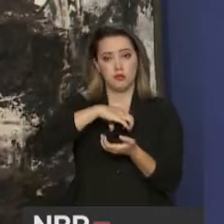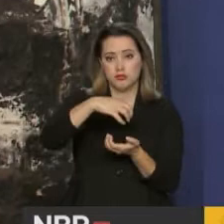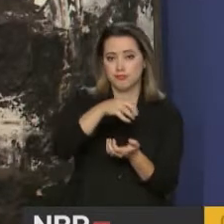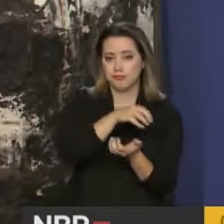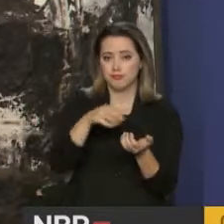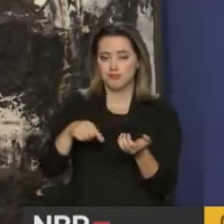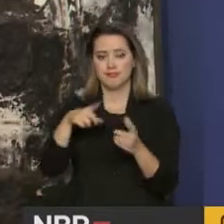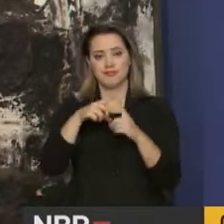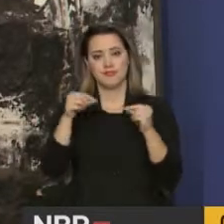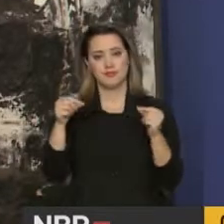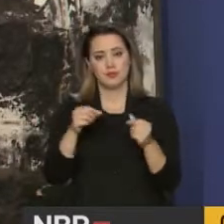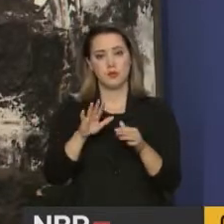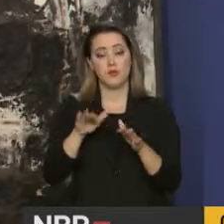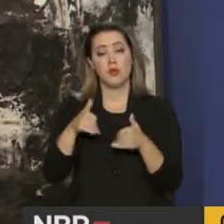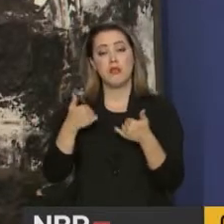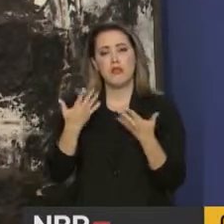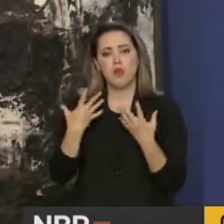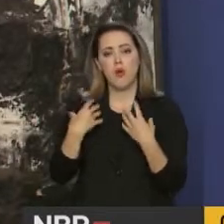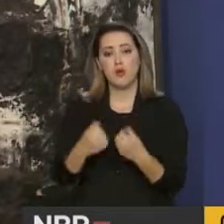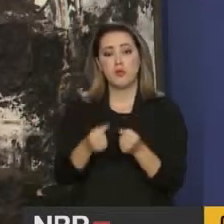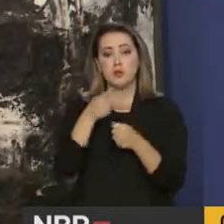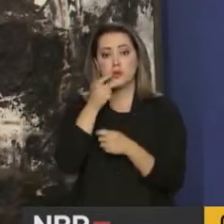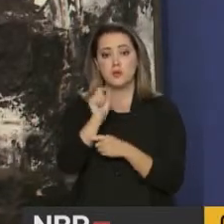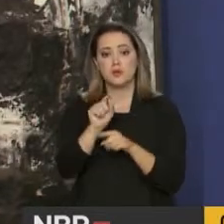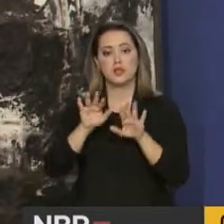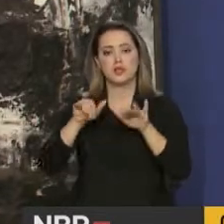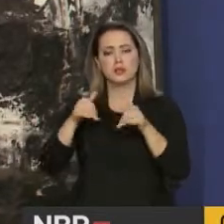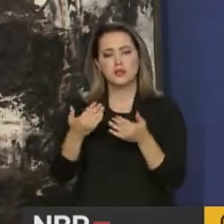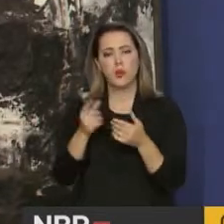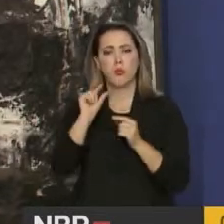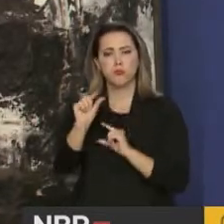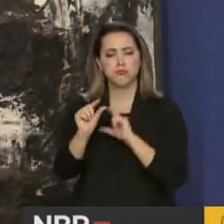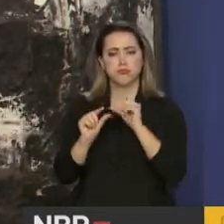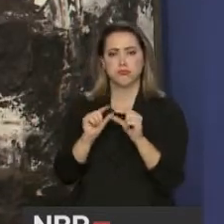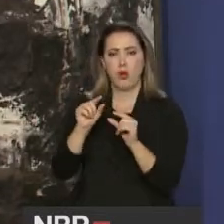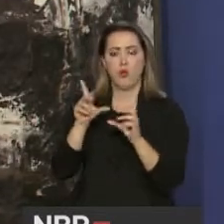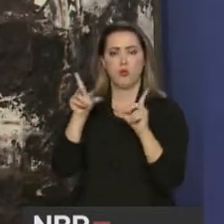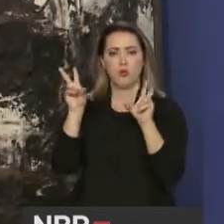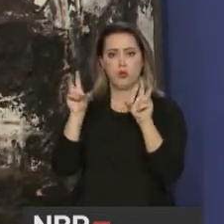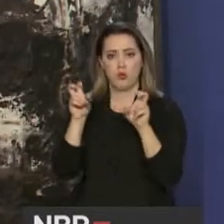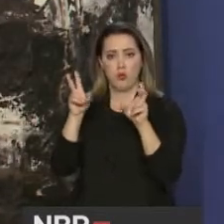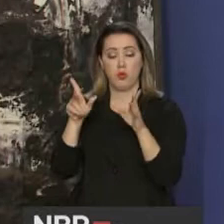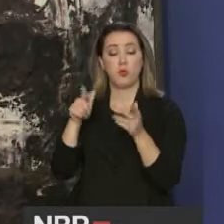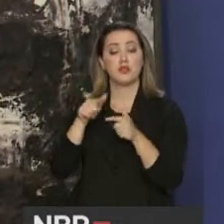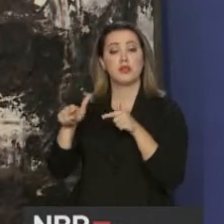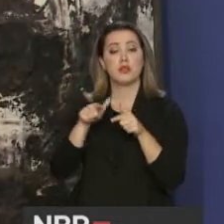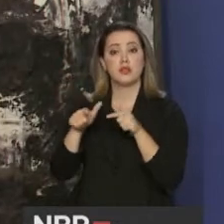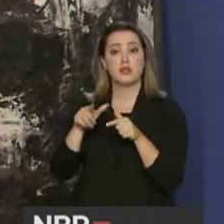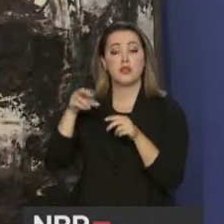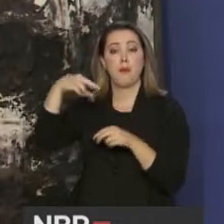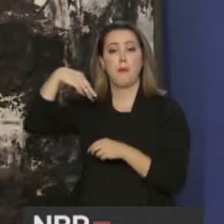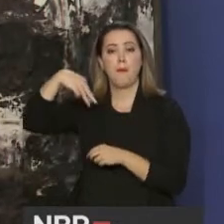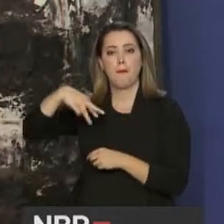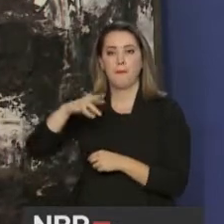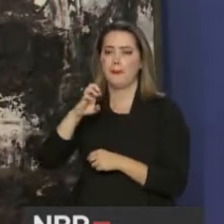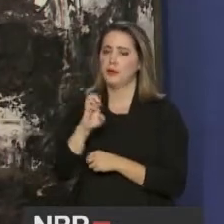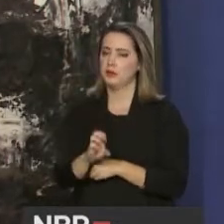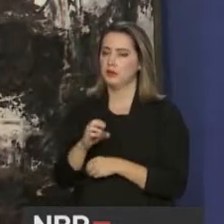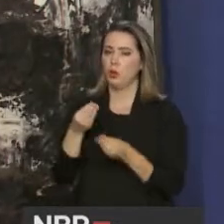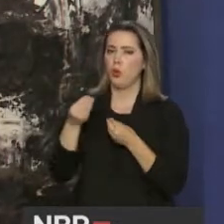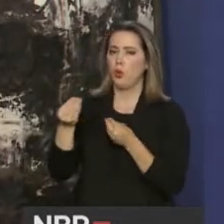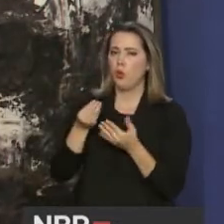Itamaraty aqui em Brasília. Heitor, vamos falar um pouquinho agora sobre o papel do Ministério das Relações Exteriores,